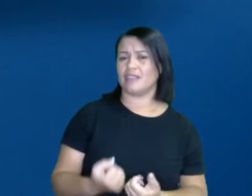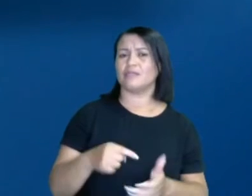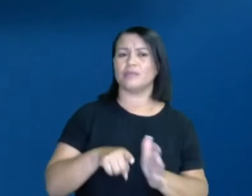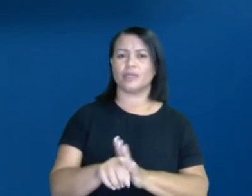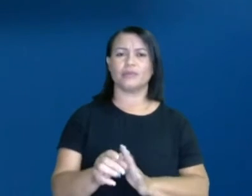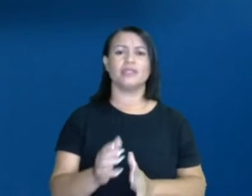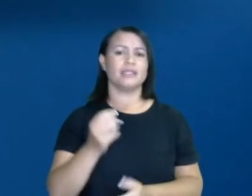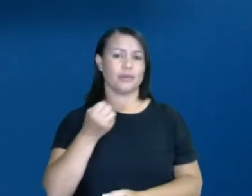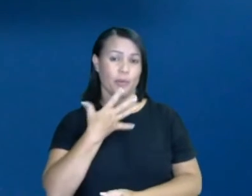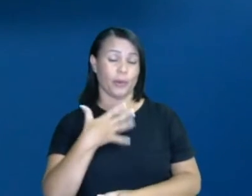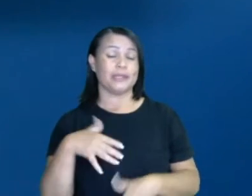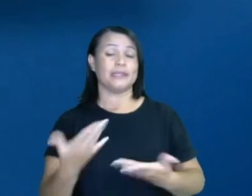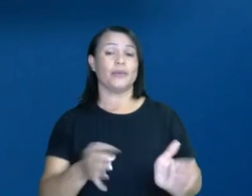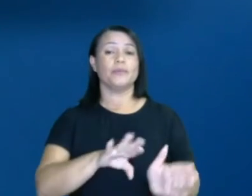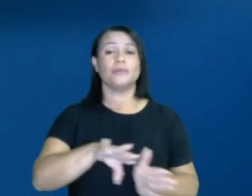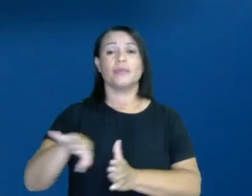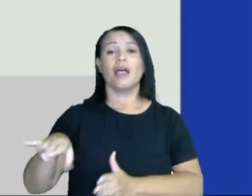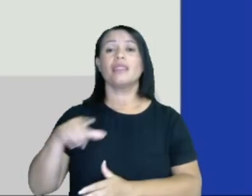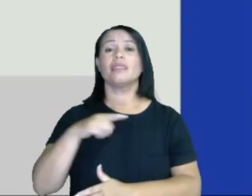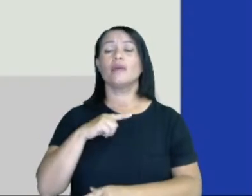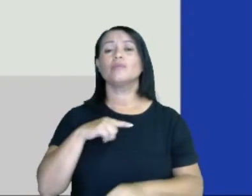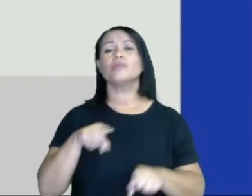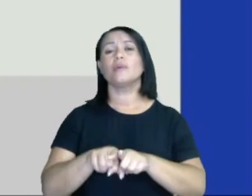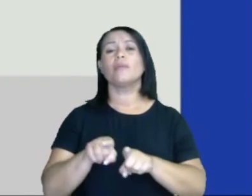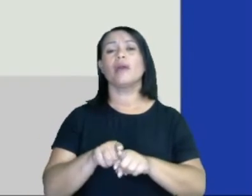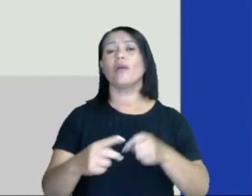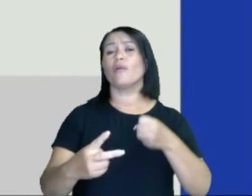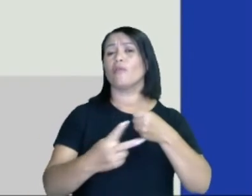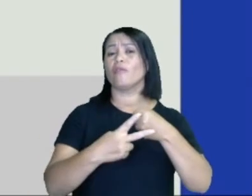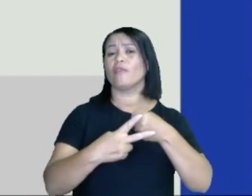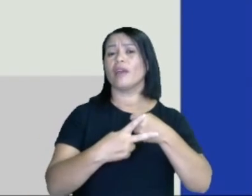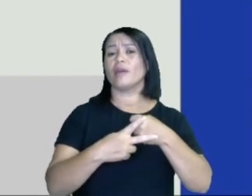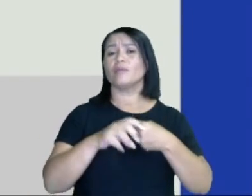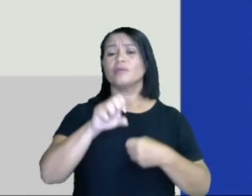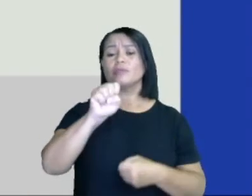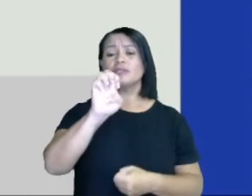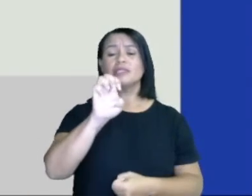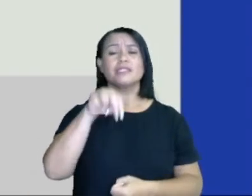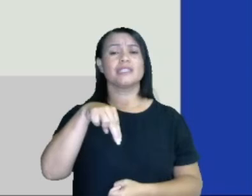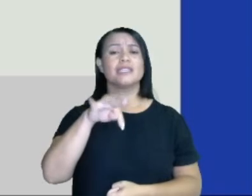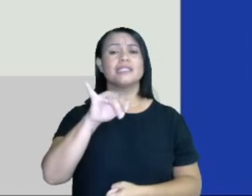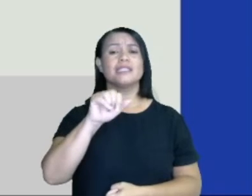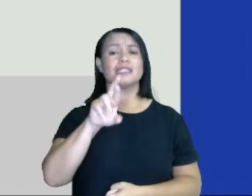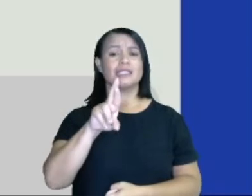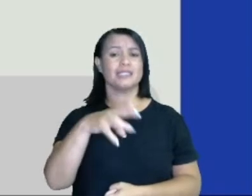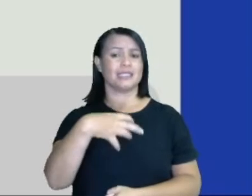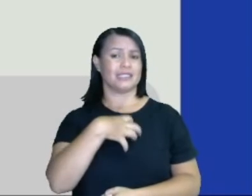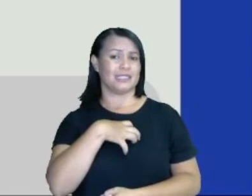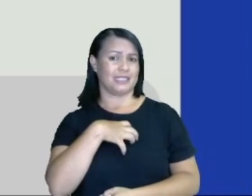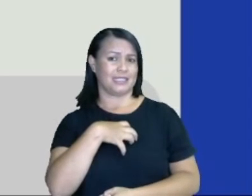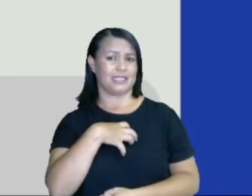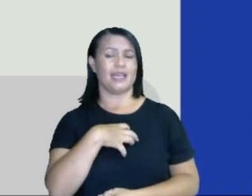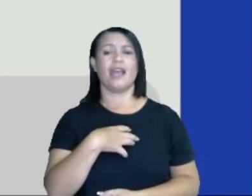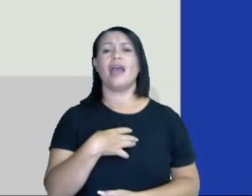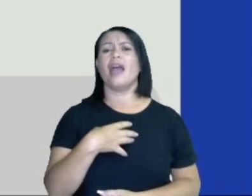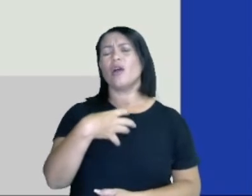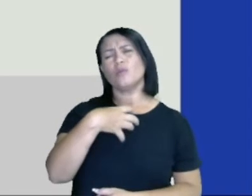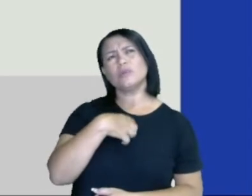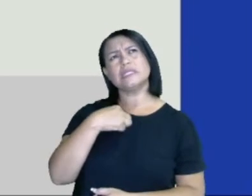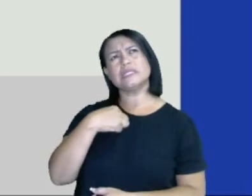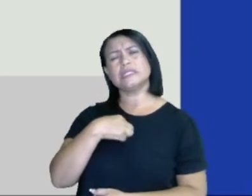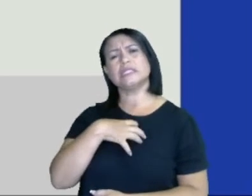bom? E aí a gente tem o verbo sentir-se. Me siento, te